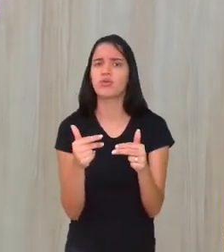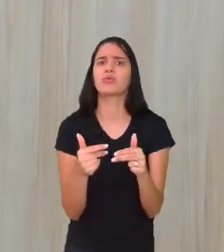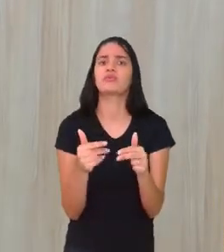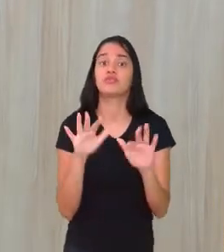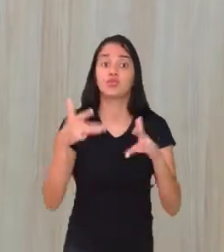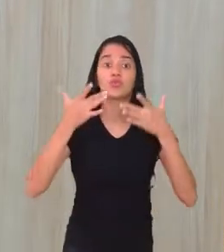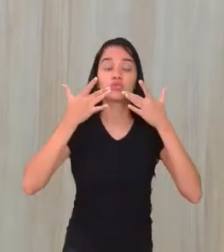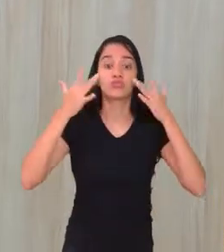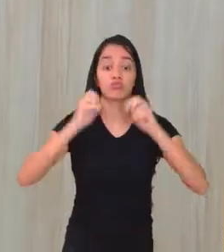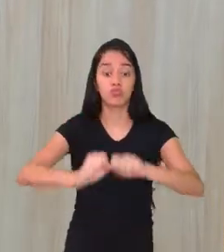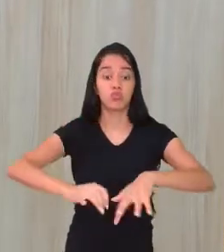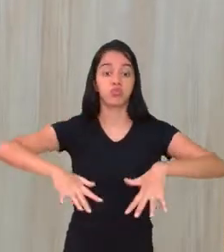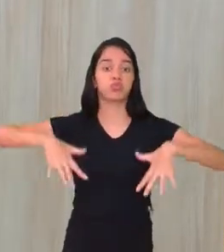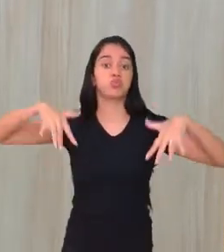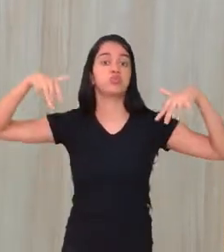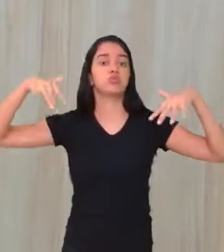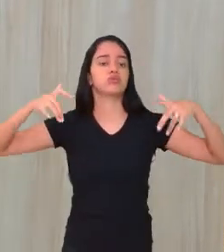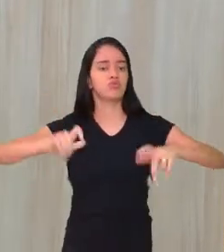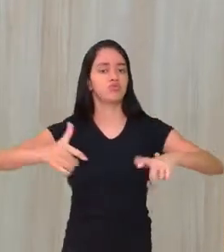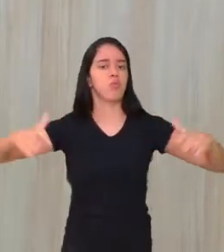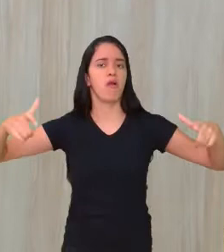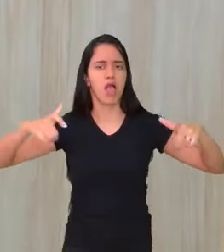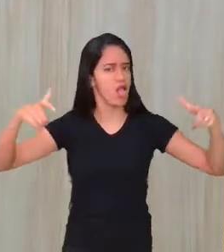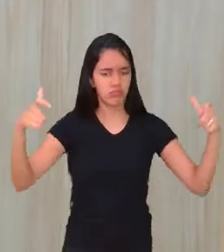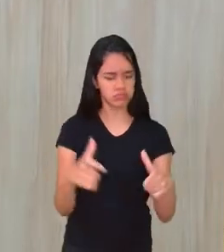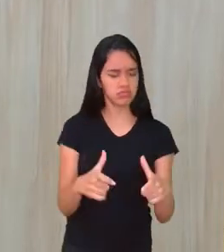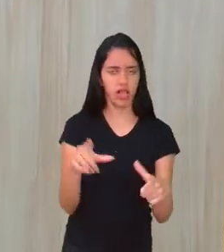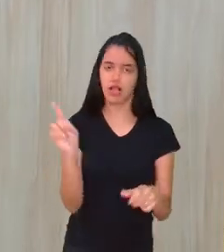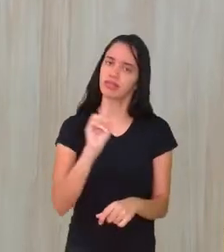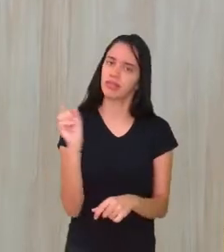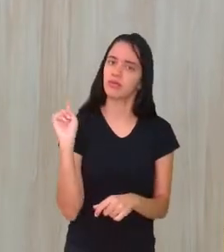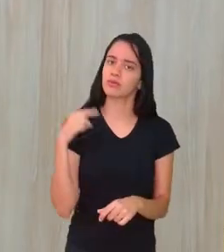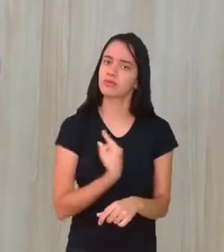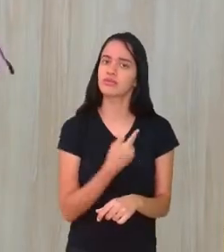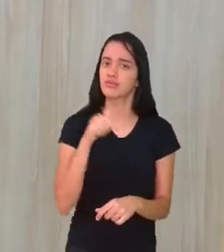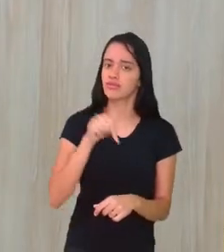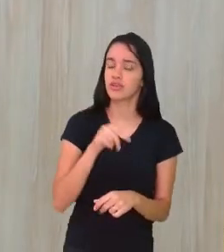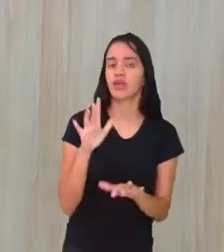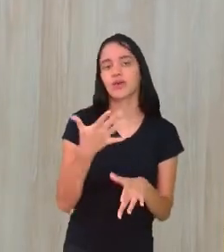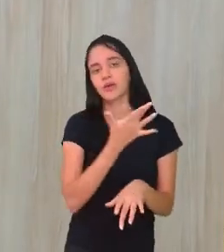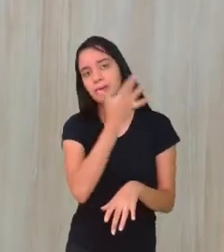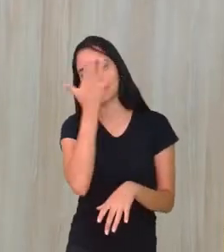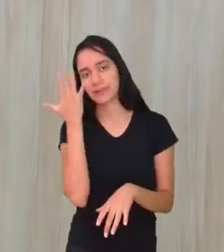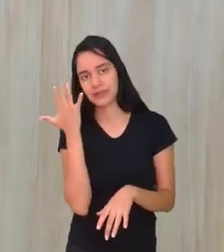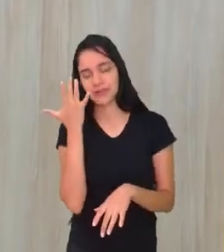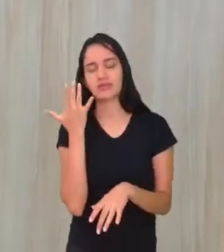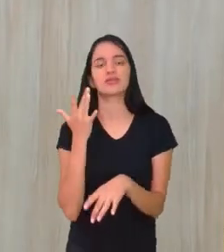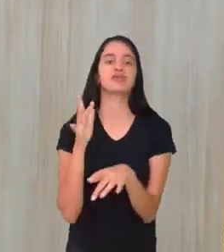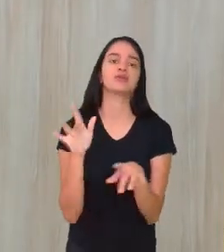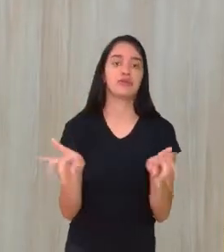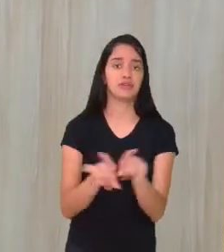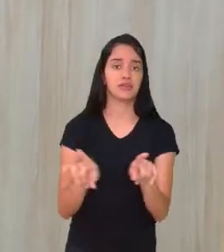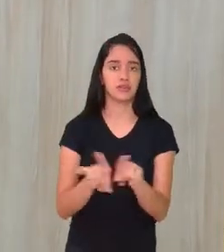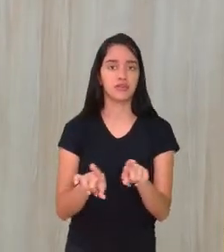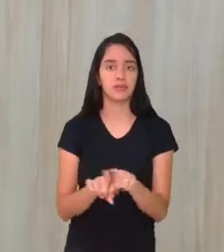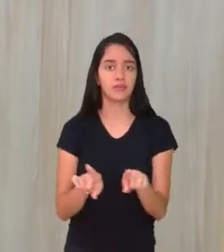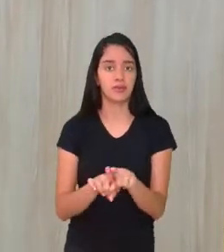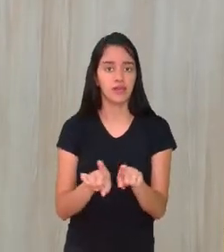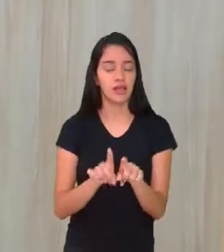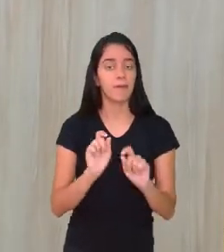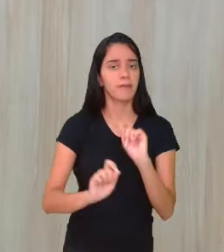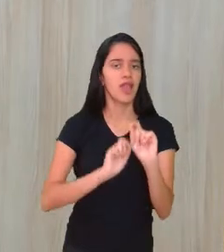no teatro grandão mesmo, não aquele menor que a gente faz aqui, com pessoas. Já é,